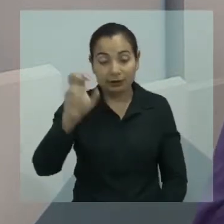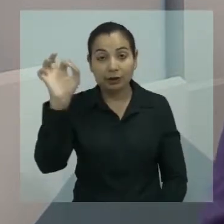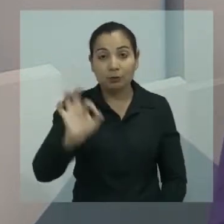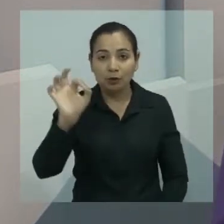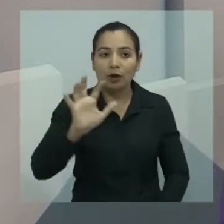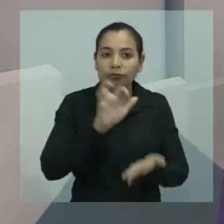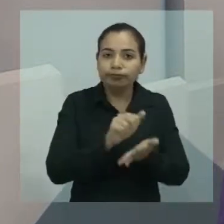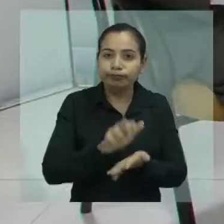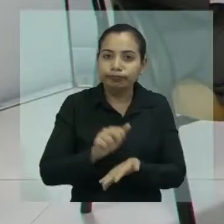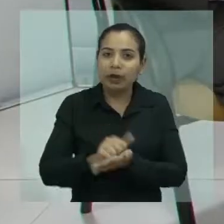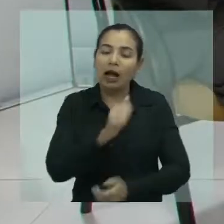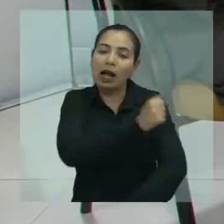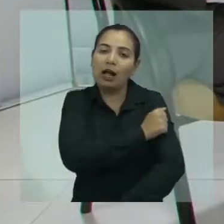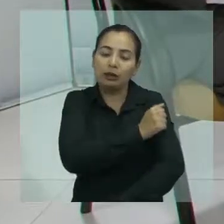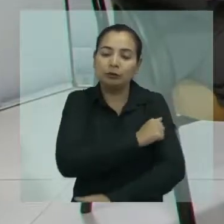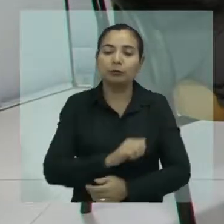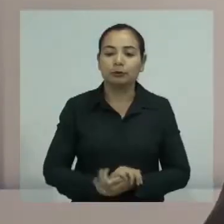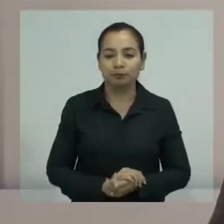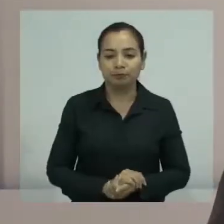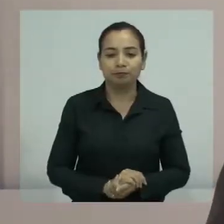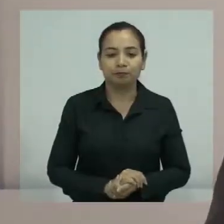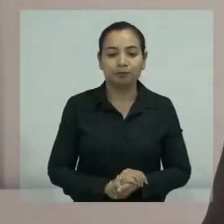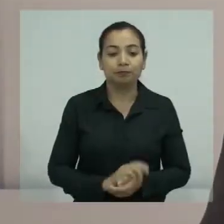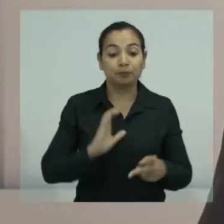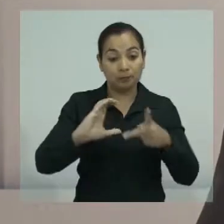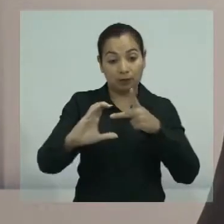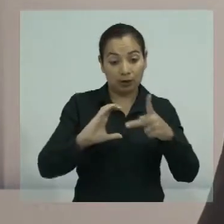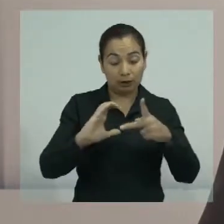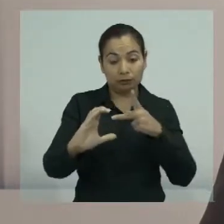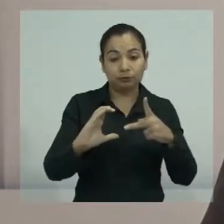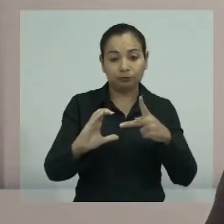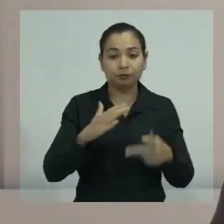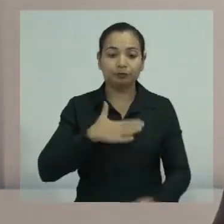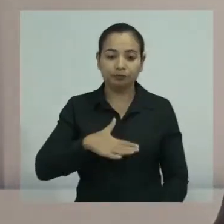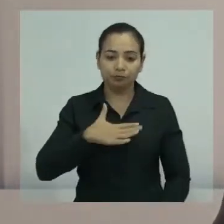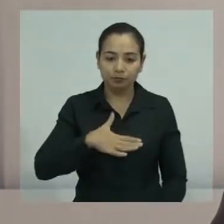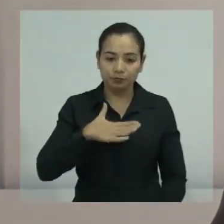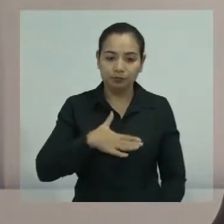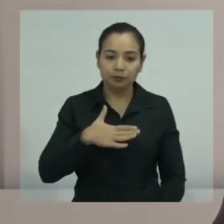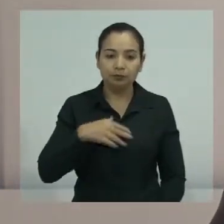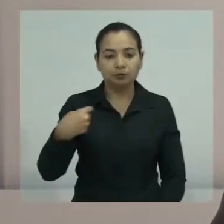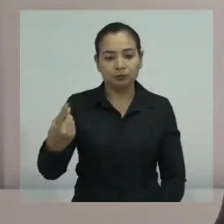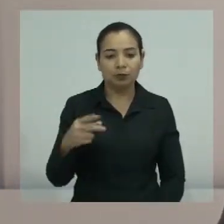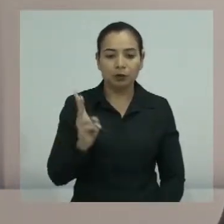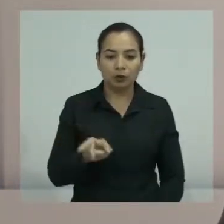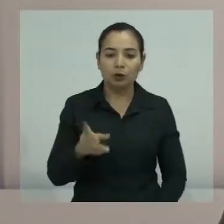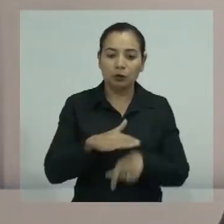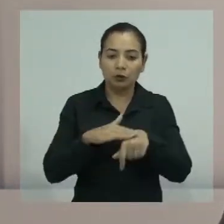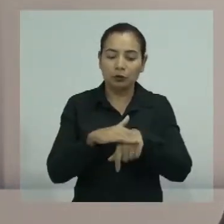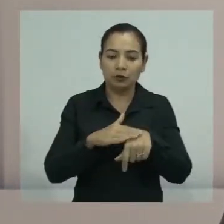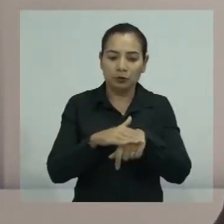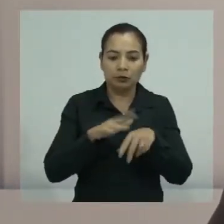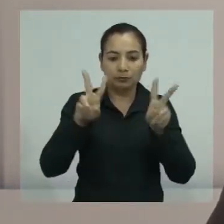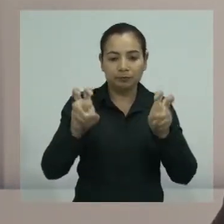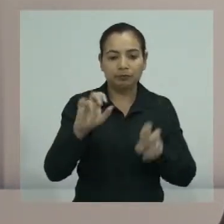em tempo integral, atendendo aí a 25% da matrícula, e nós já estamos bastante encaminhados, pelo menos quanto a essa meta. Muito